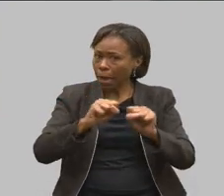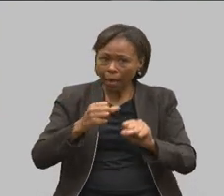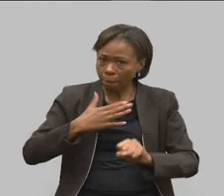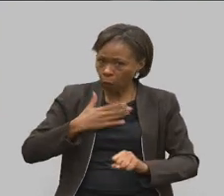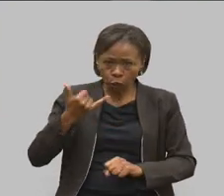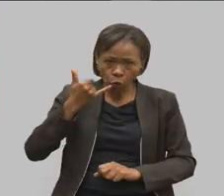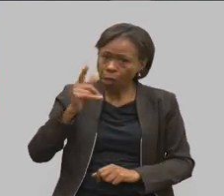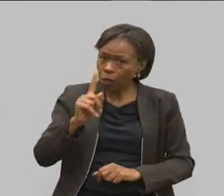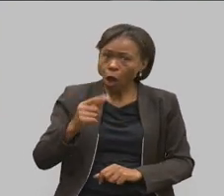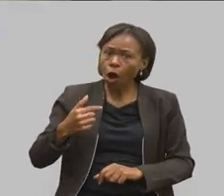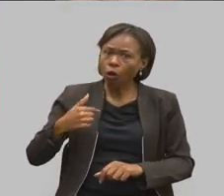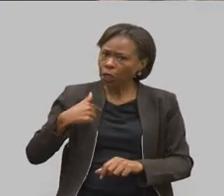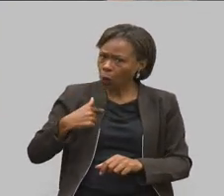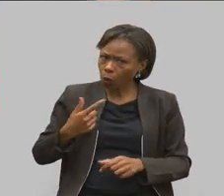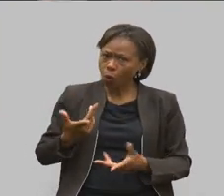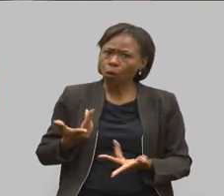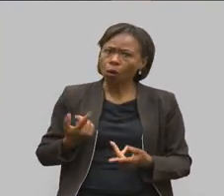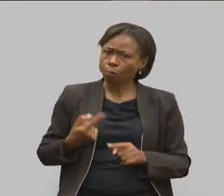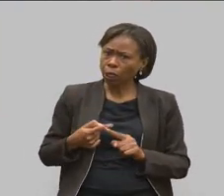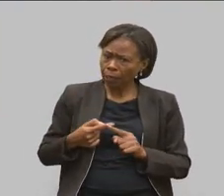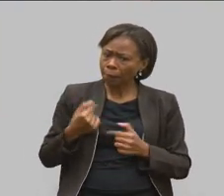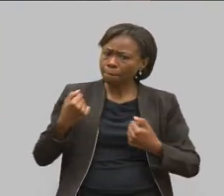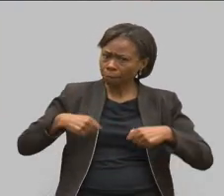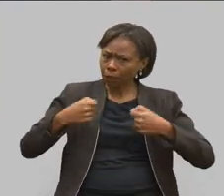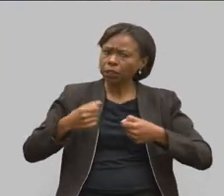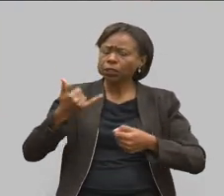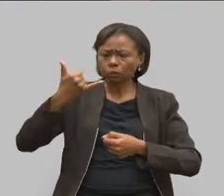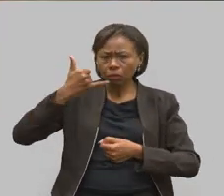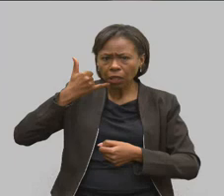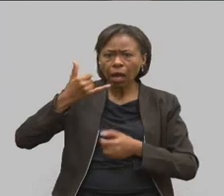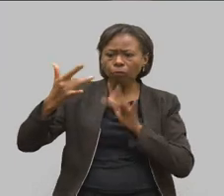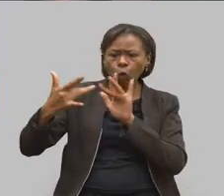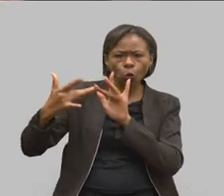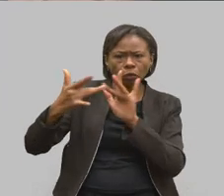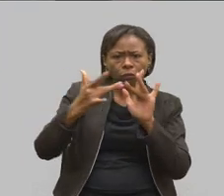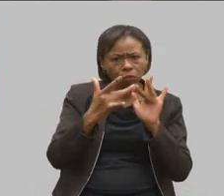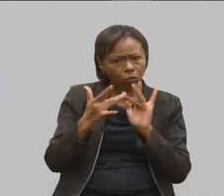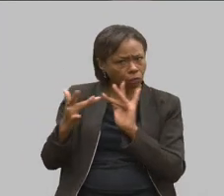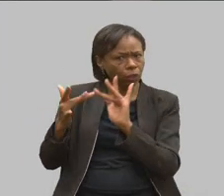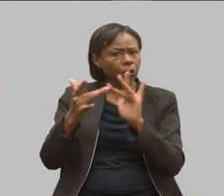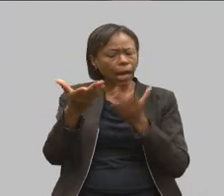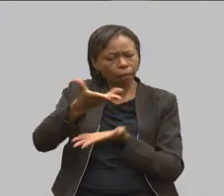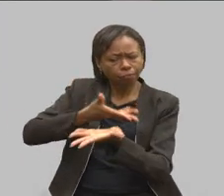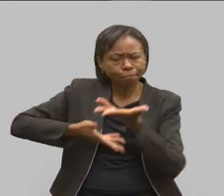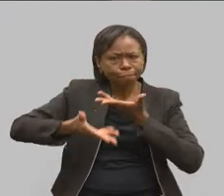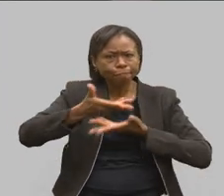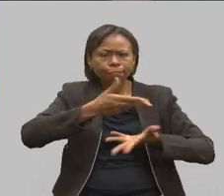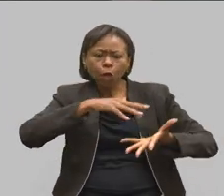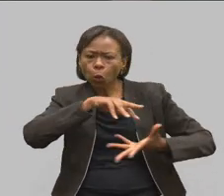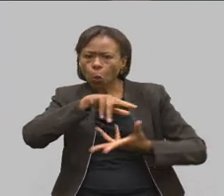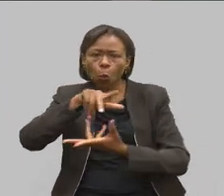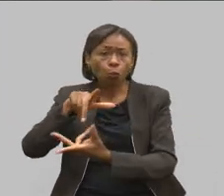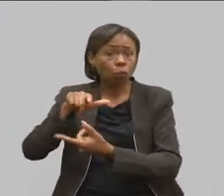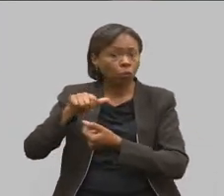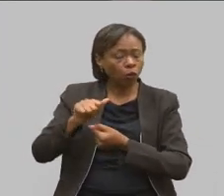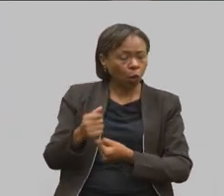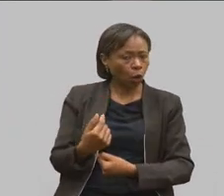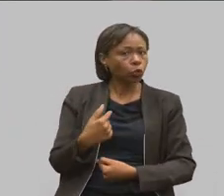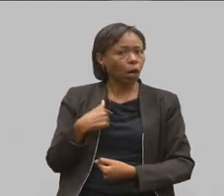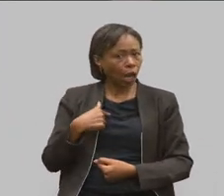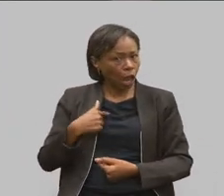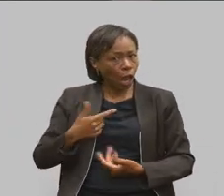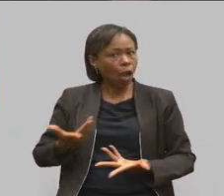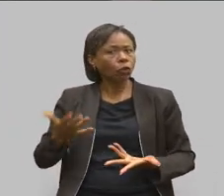com através dele eu me conecto com outras pessoas eu me conecto com o mundo eu eu